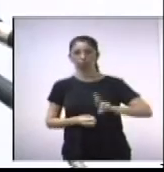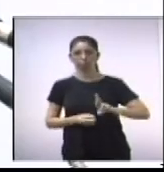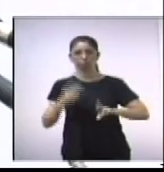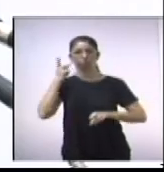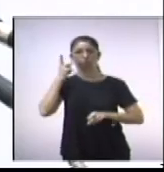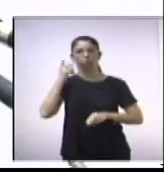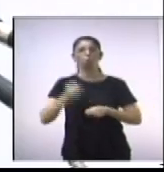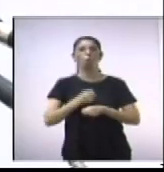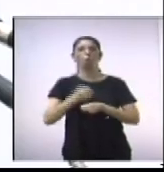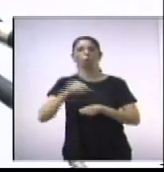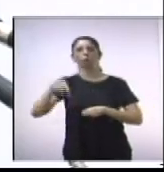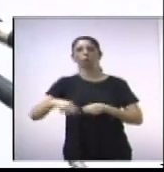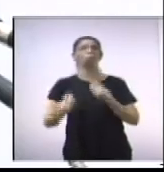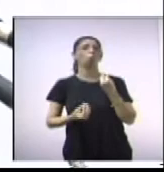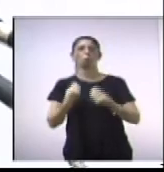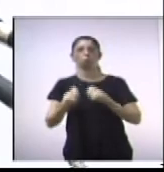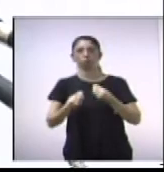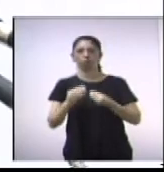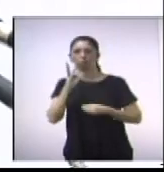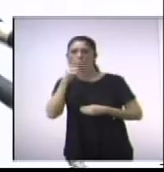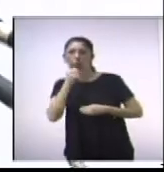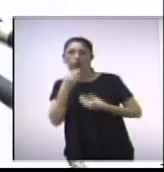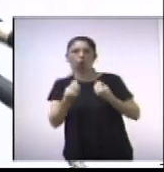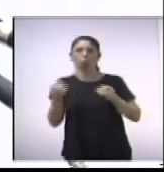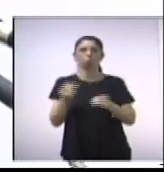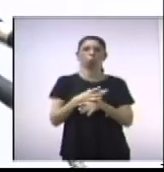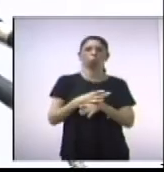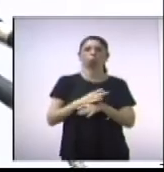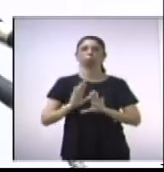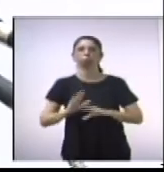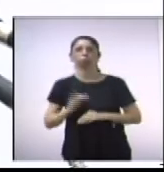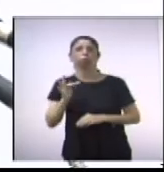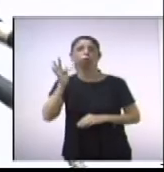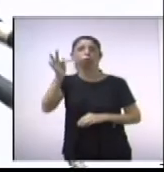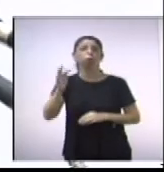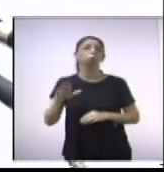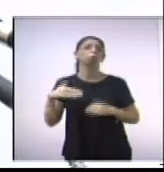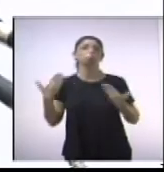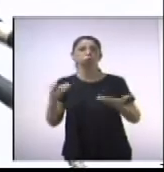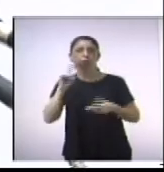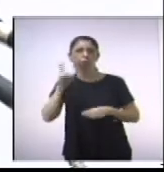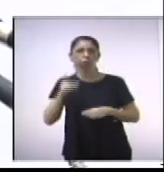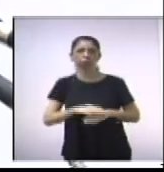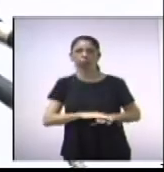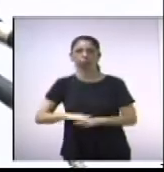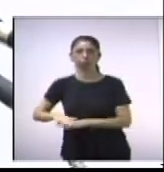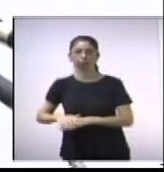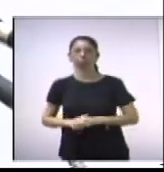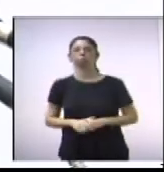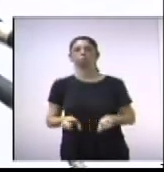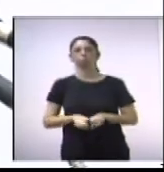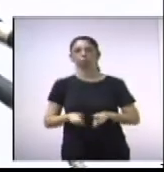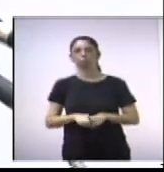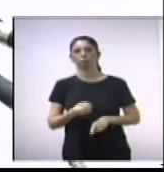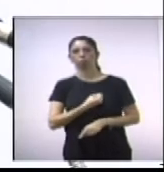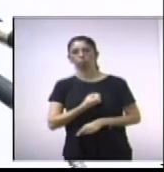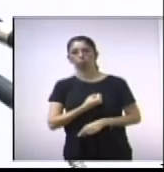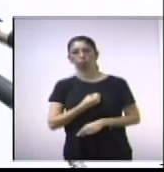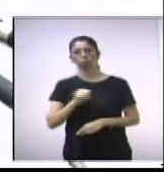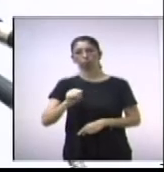Paulo, sobre a obra em Paulínia. Número 175, do vereador Dr. João Mota, que requer ao Executivo informações sobre a indicação número